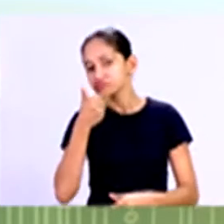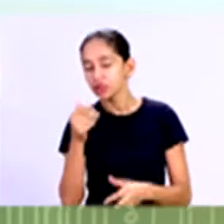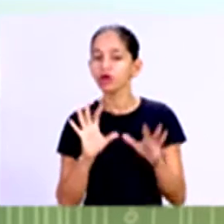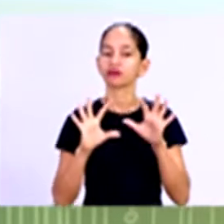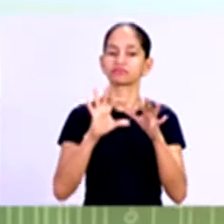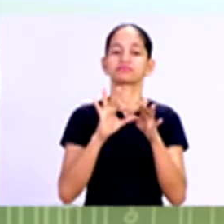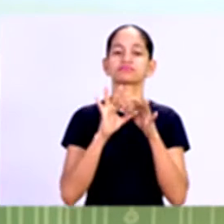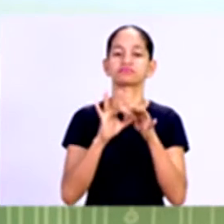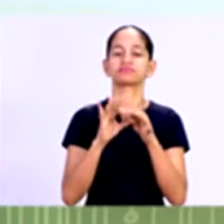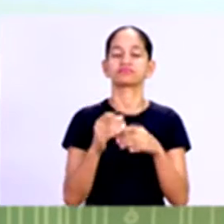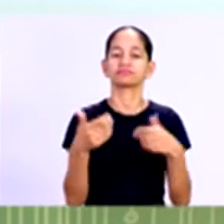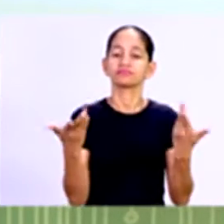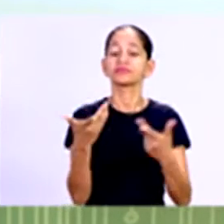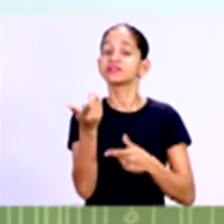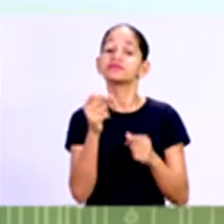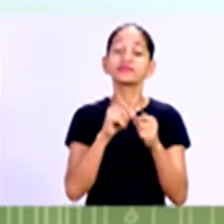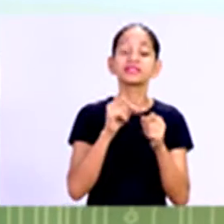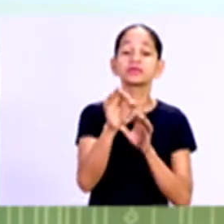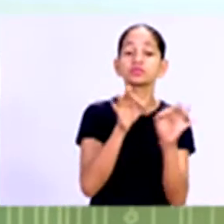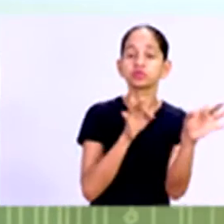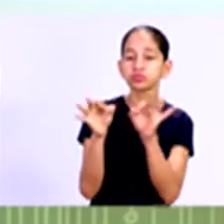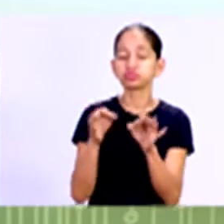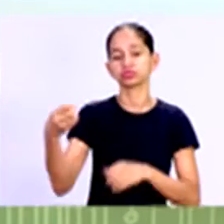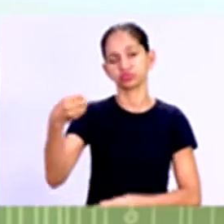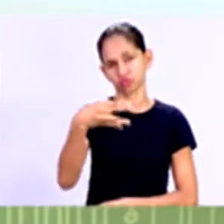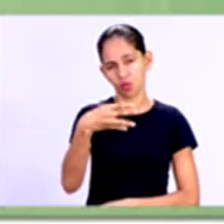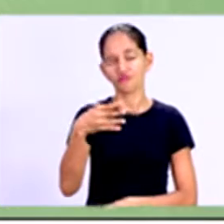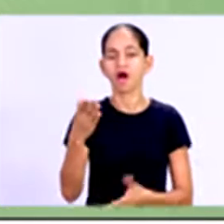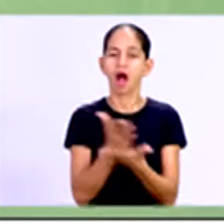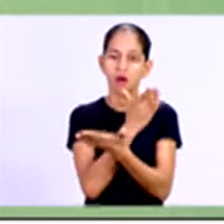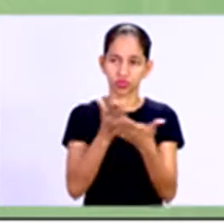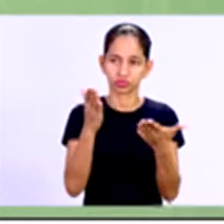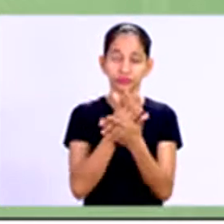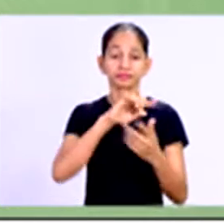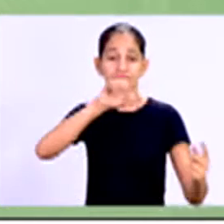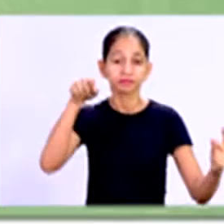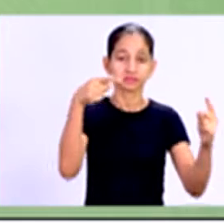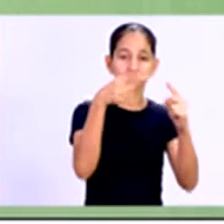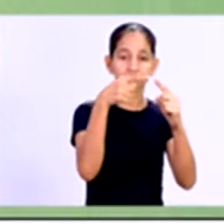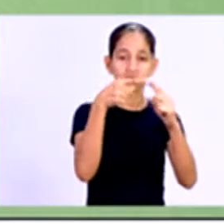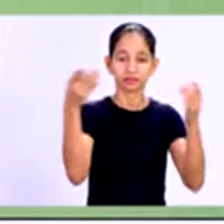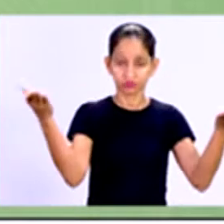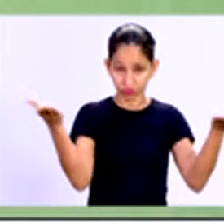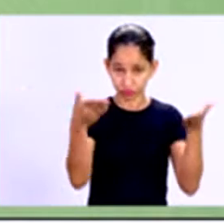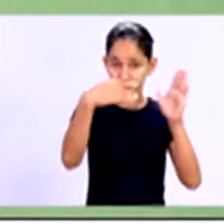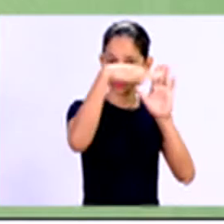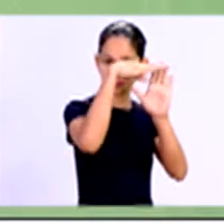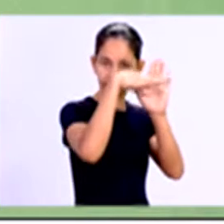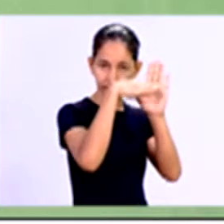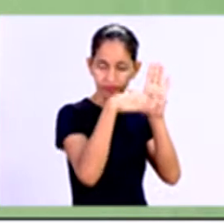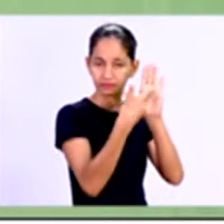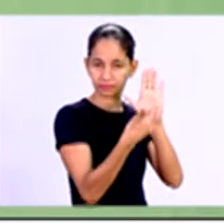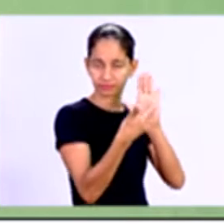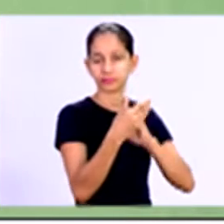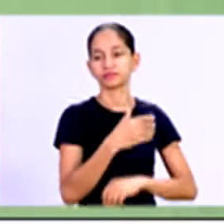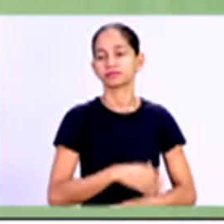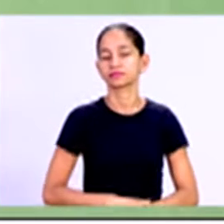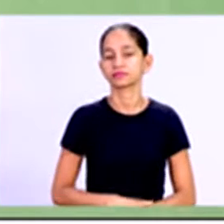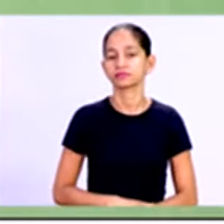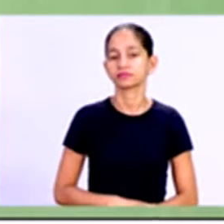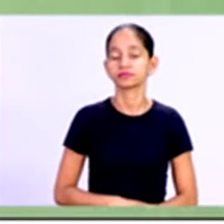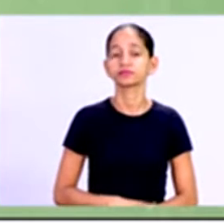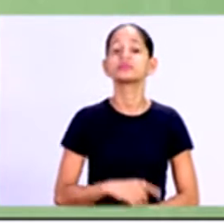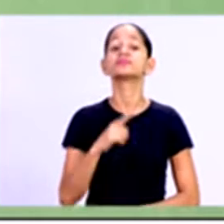mais, e vamos trabalhar com algumas questões novas. Nossos objetivos hoje são...